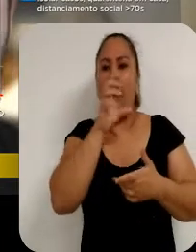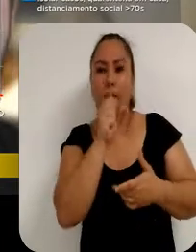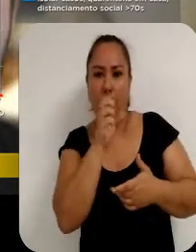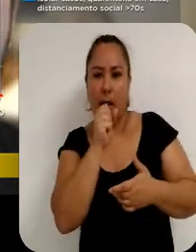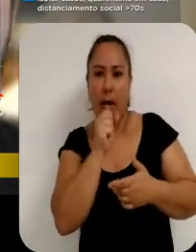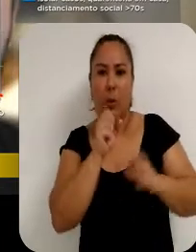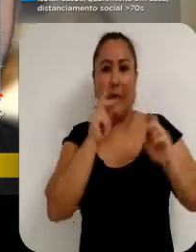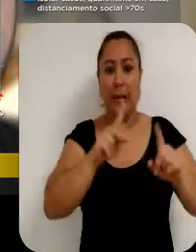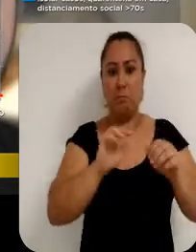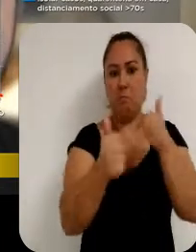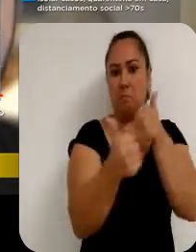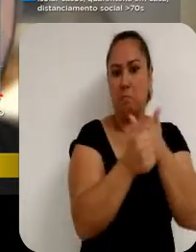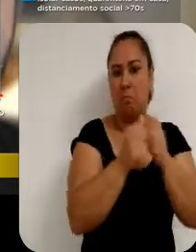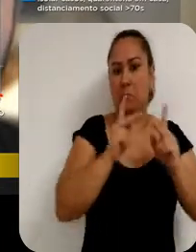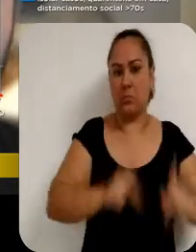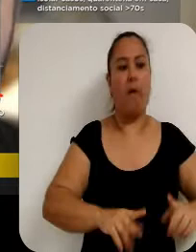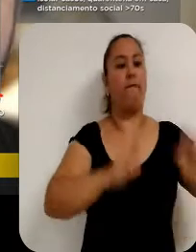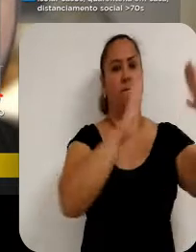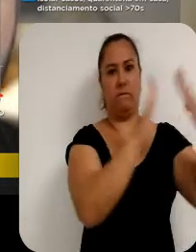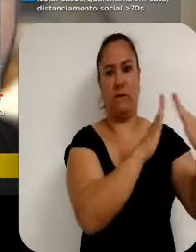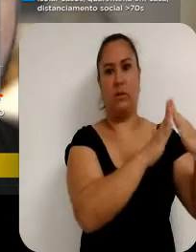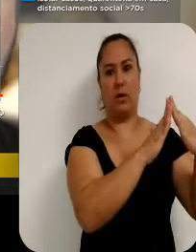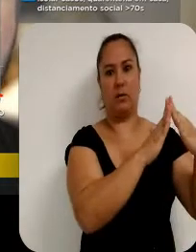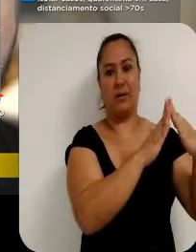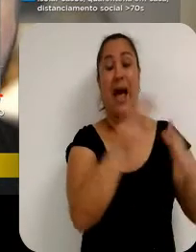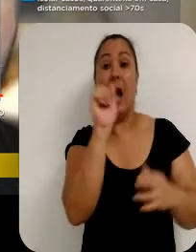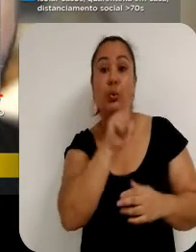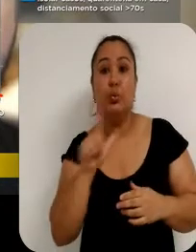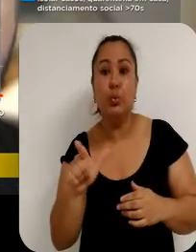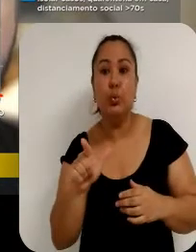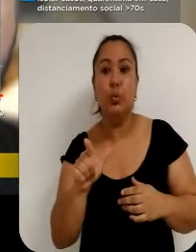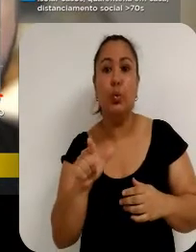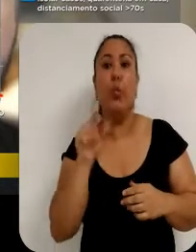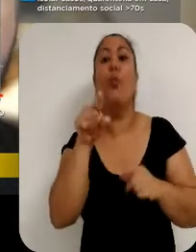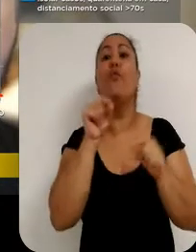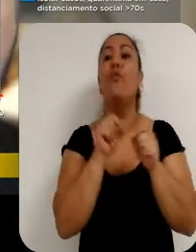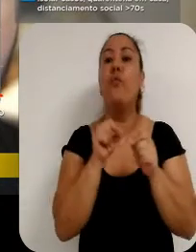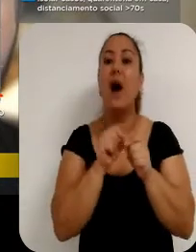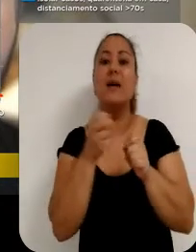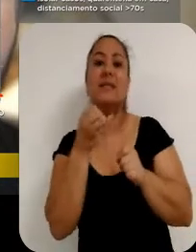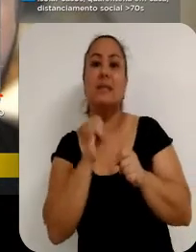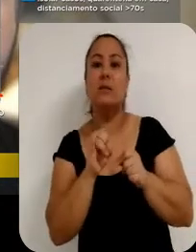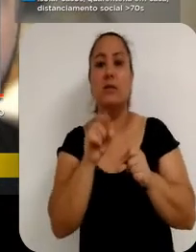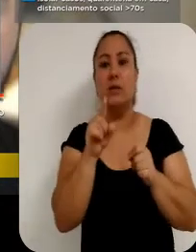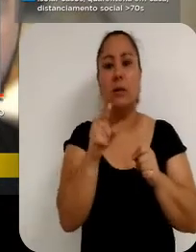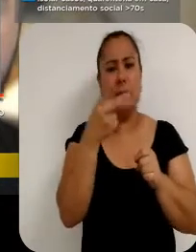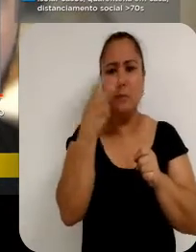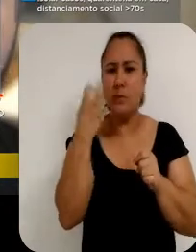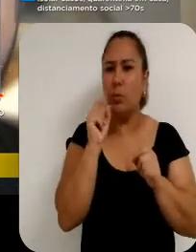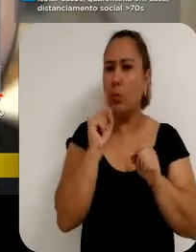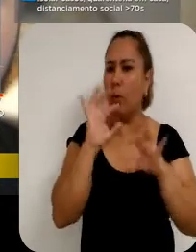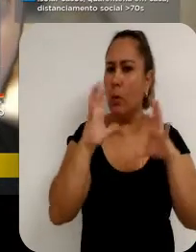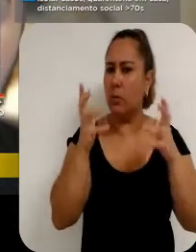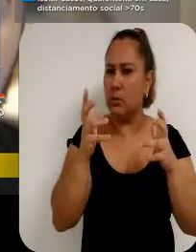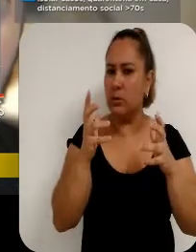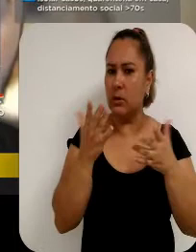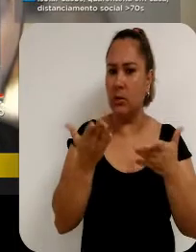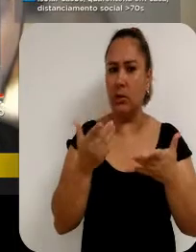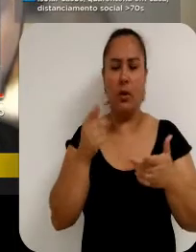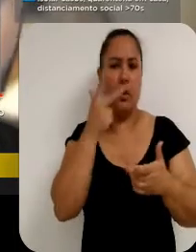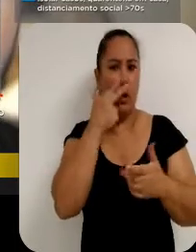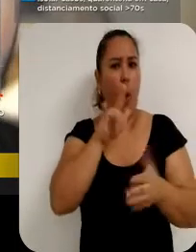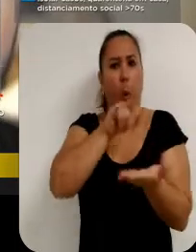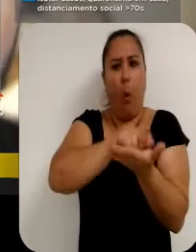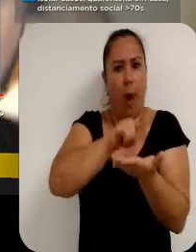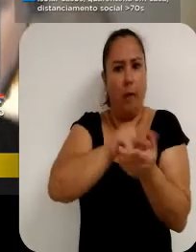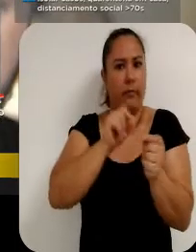em casa. E em azul é o que você faz se você instituir o que está acontecendo praticamente em Wuhan, que é isolar todo mundo, quarentena em casa de todo